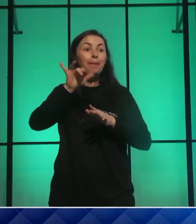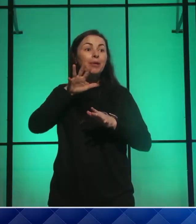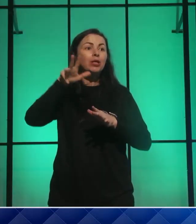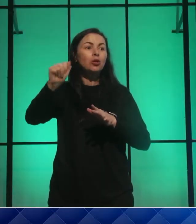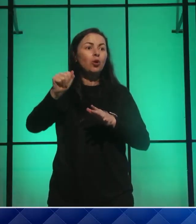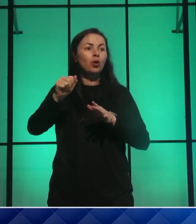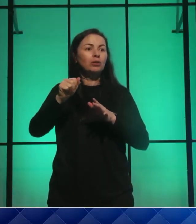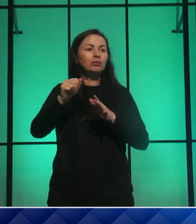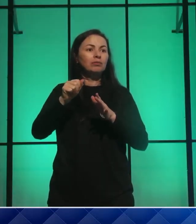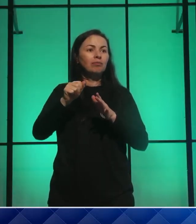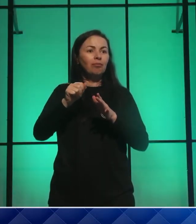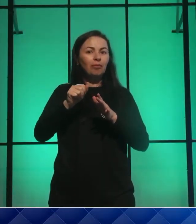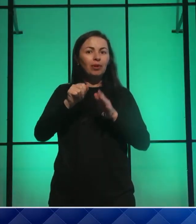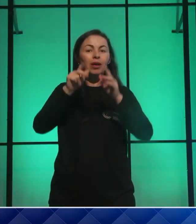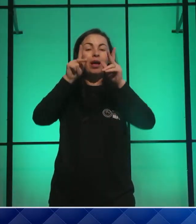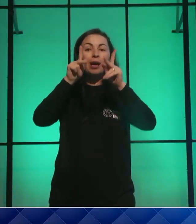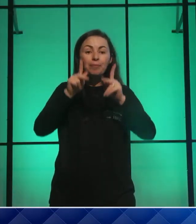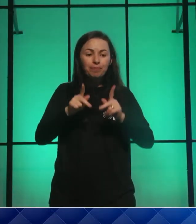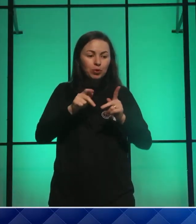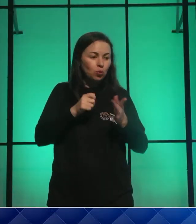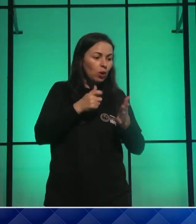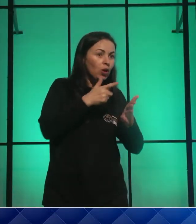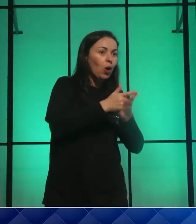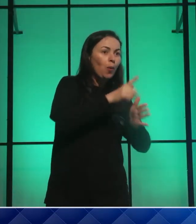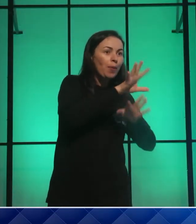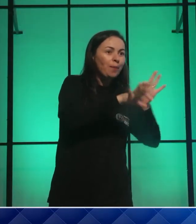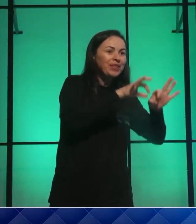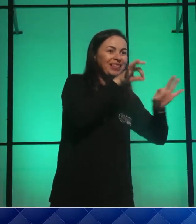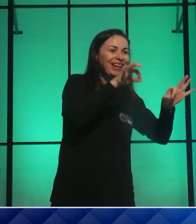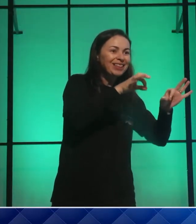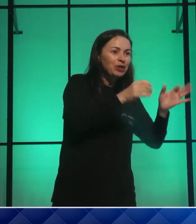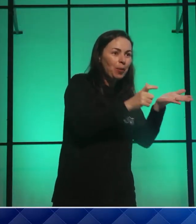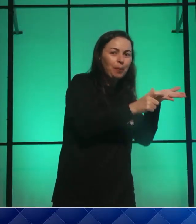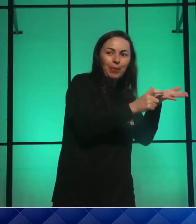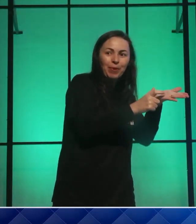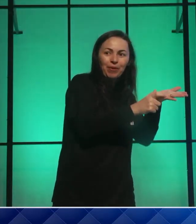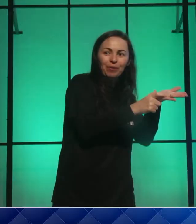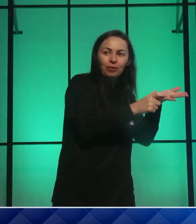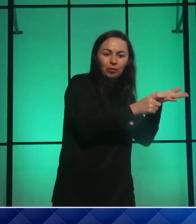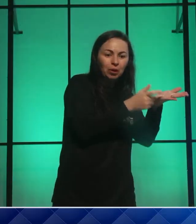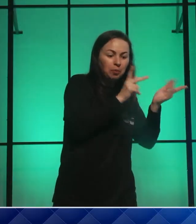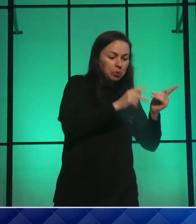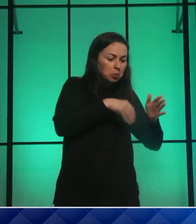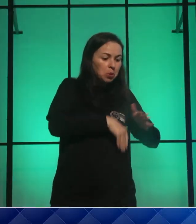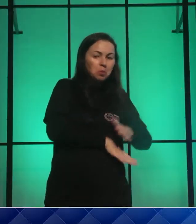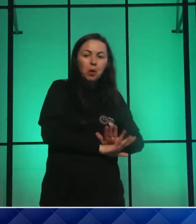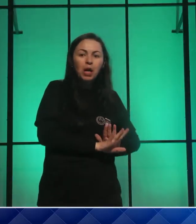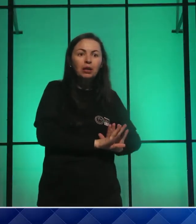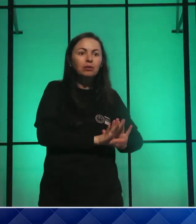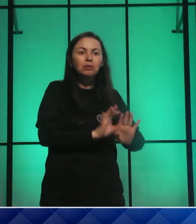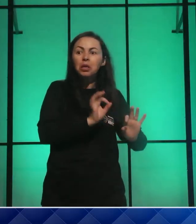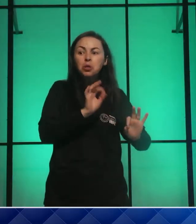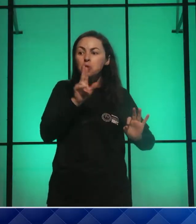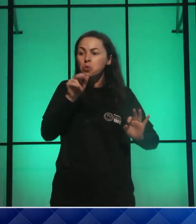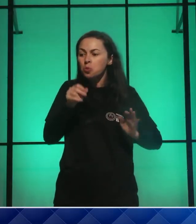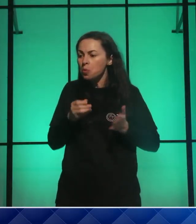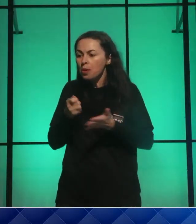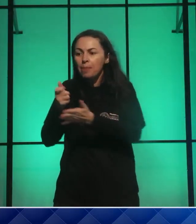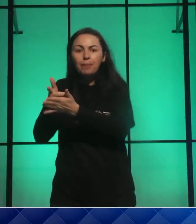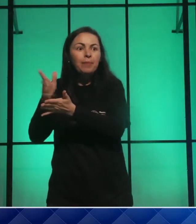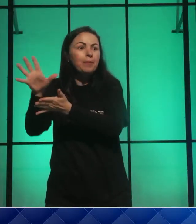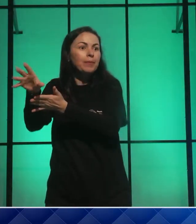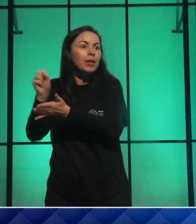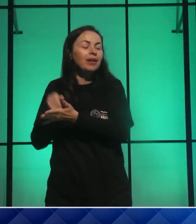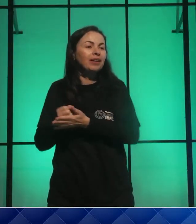que a pessoa compra um vale presente e dá para alguém, a pessoa pega, agradece, bota no bolso, larga no lugar e nunca vai recolher. No Brasil já é um